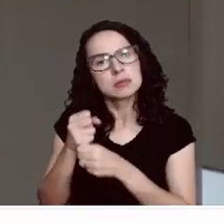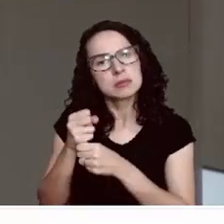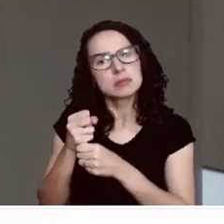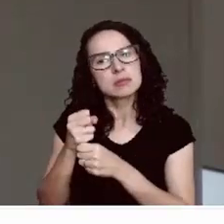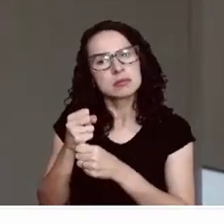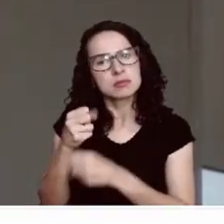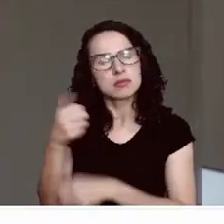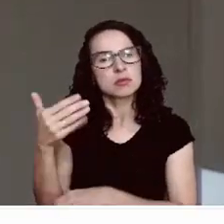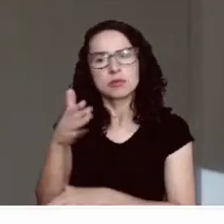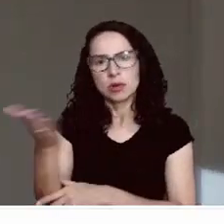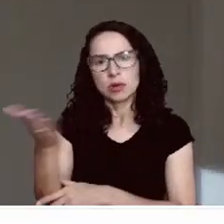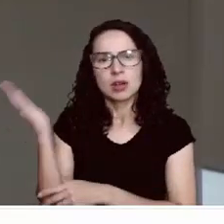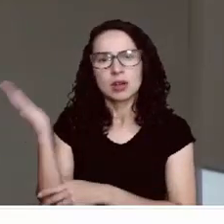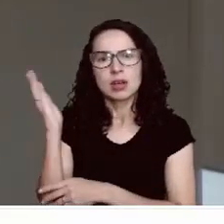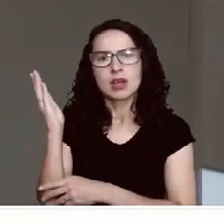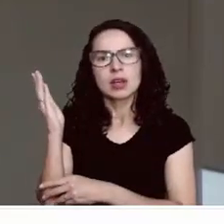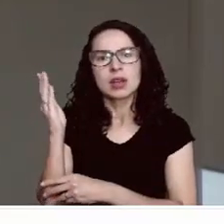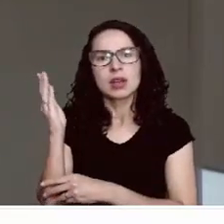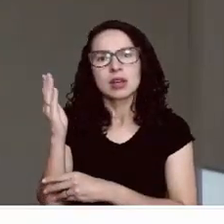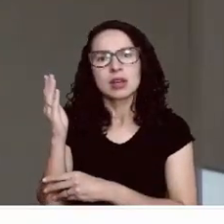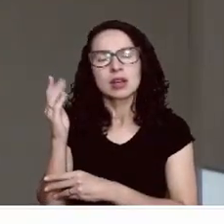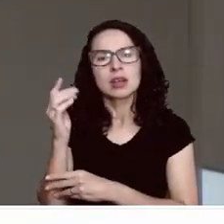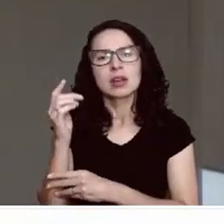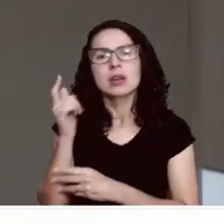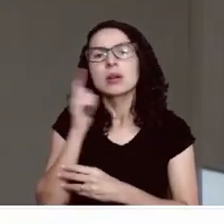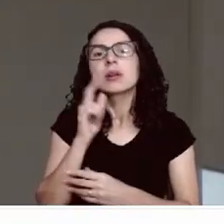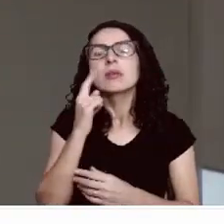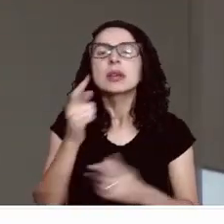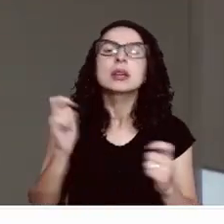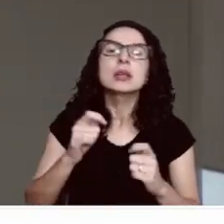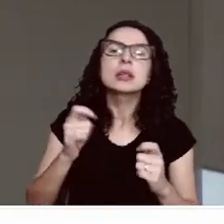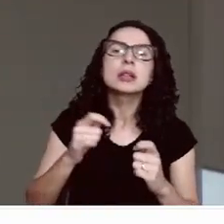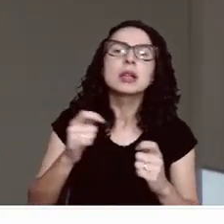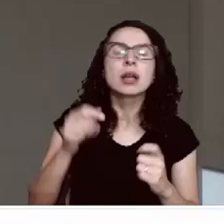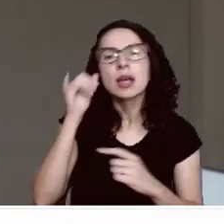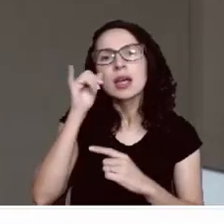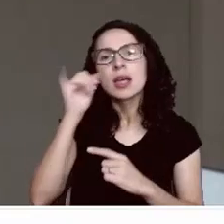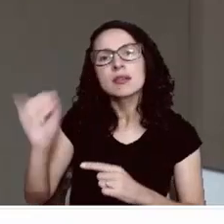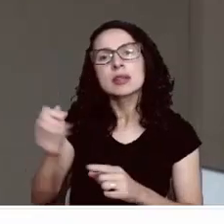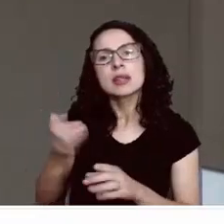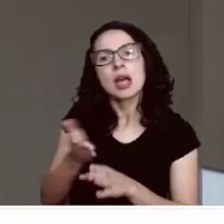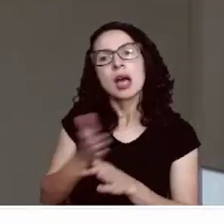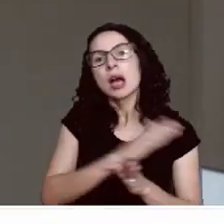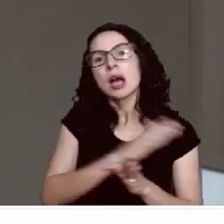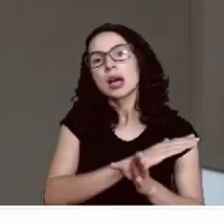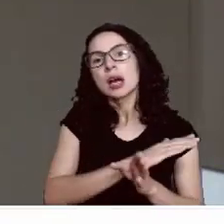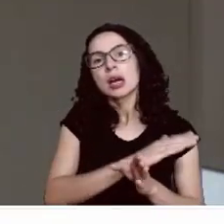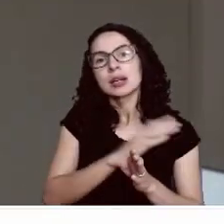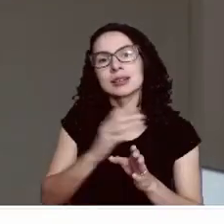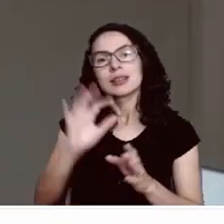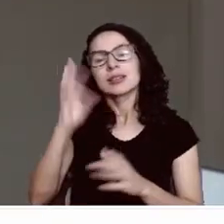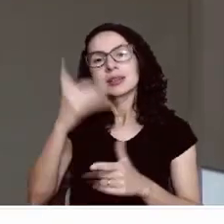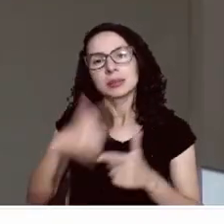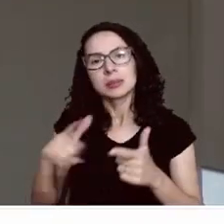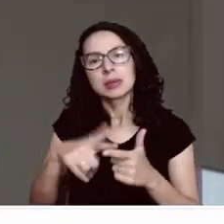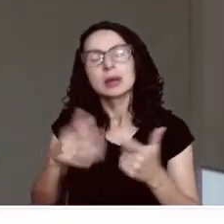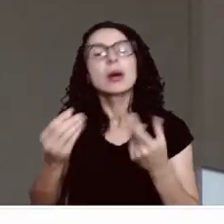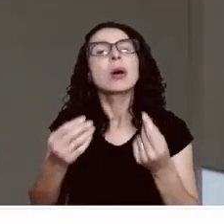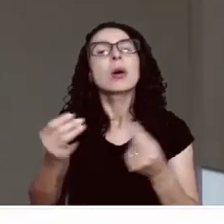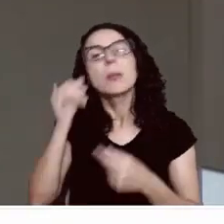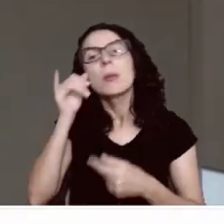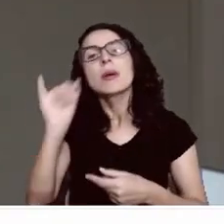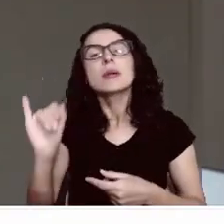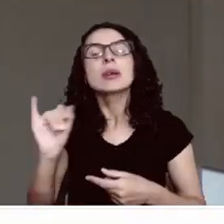e ver o que pode ser feito na prevenção primária antes de instalar o problema. O que tem de prevenção primária hoje